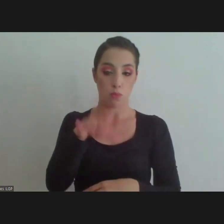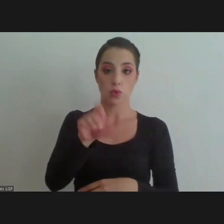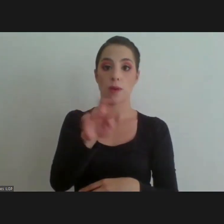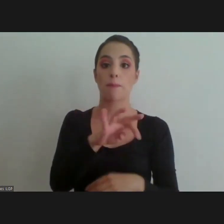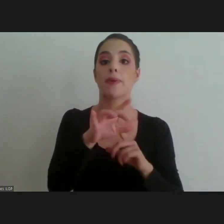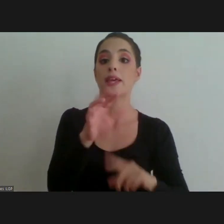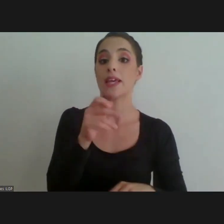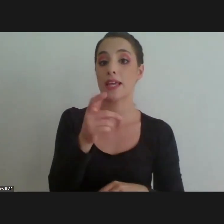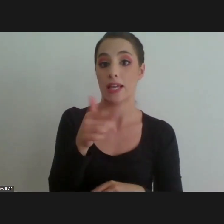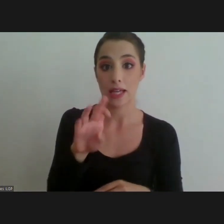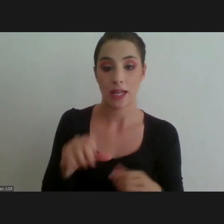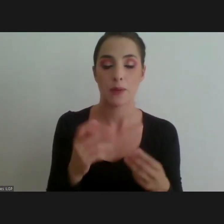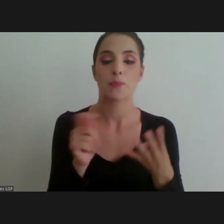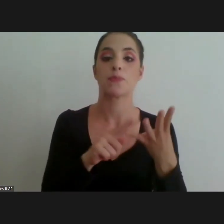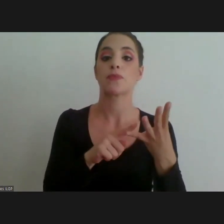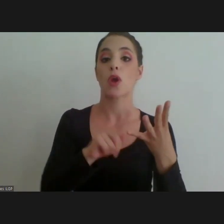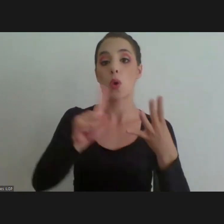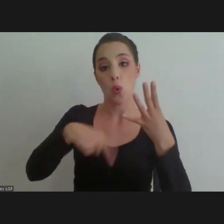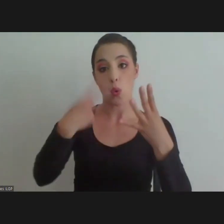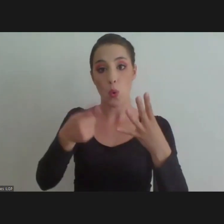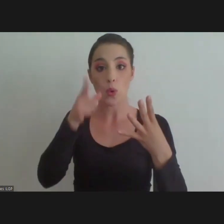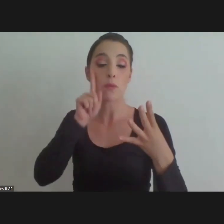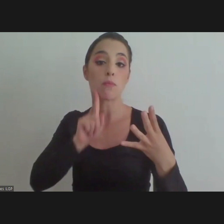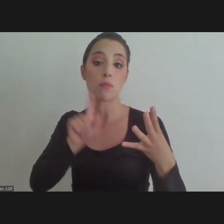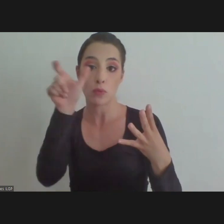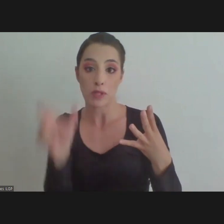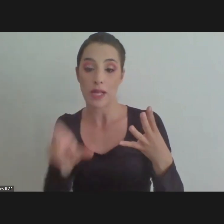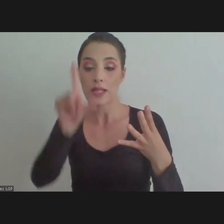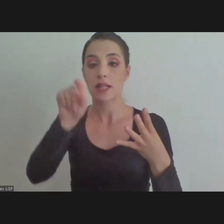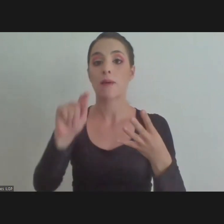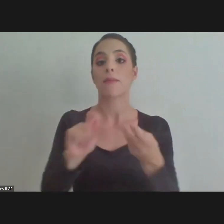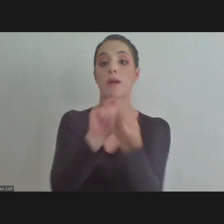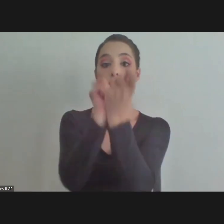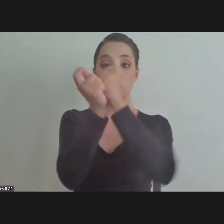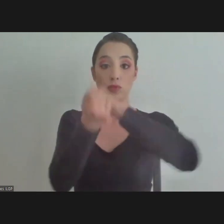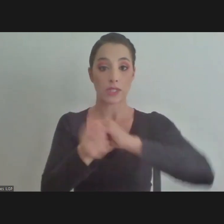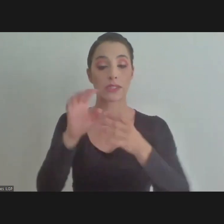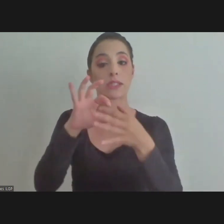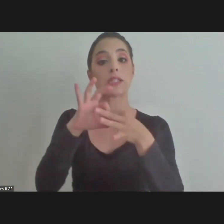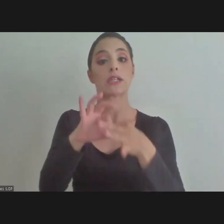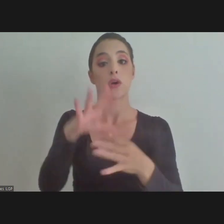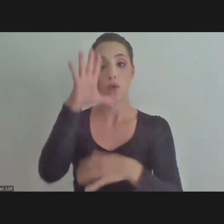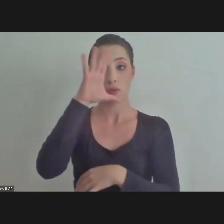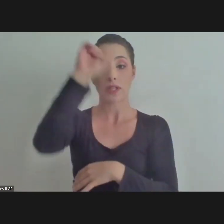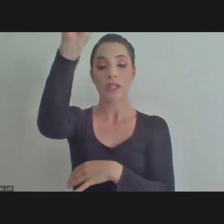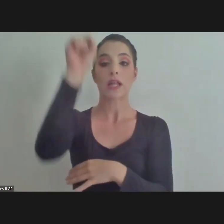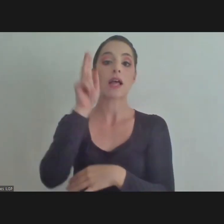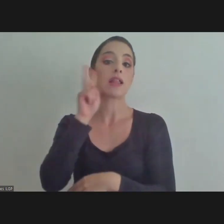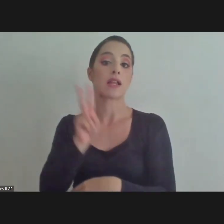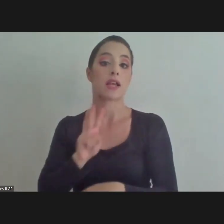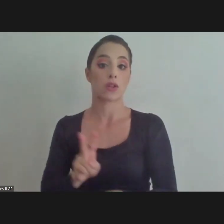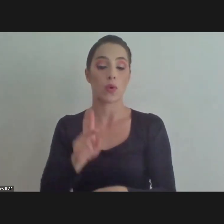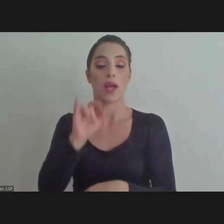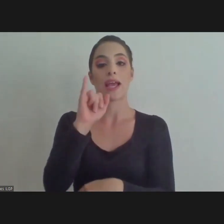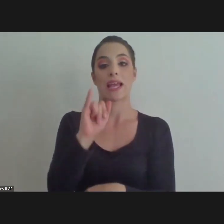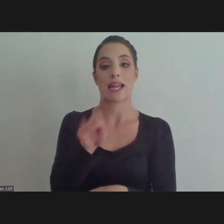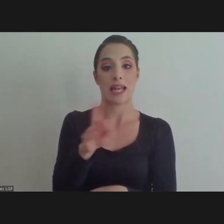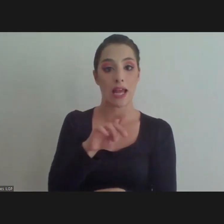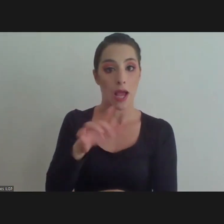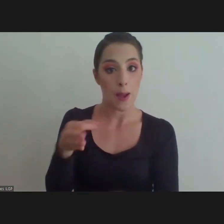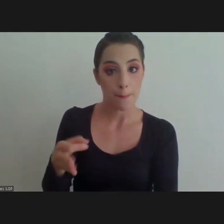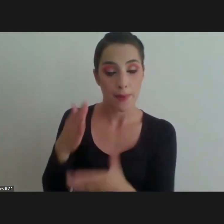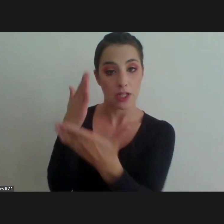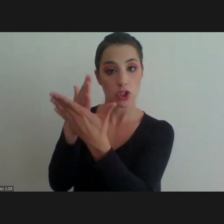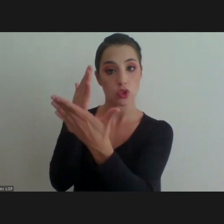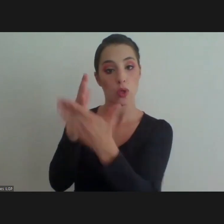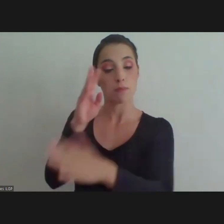Adriana Ligero, Coordenadora-Geral de Serviços de Transformação Governamental na Diretoria de Inovação da ENAP, Escola Nacional de Administração Pública